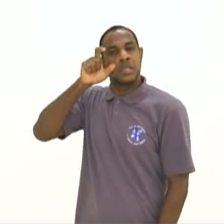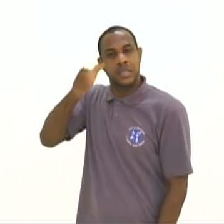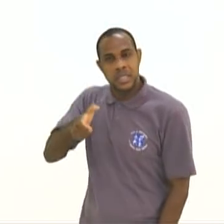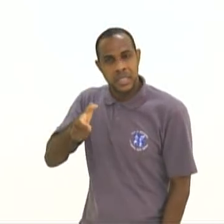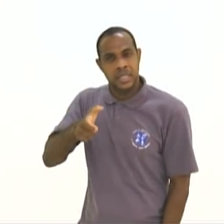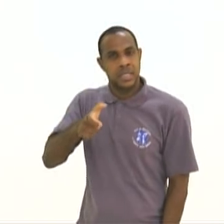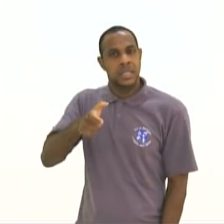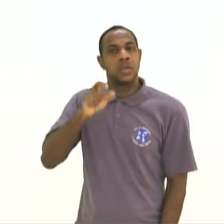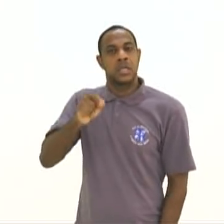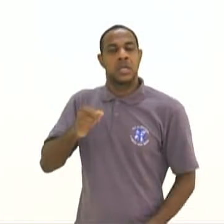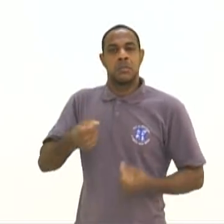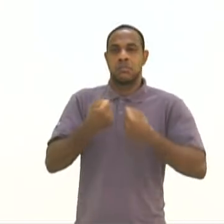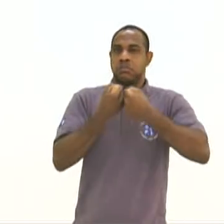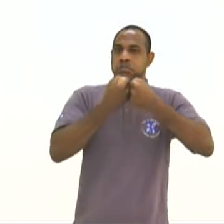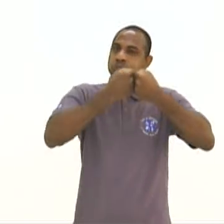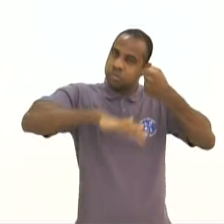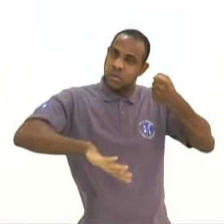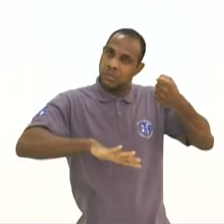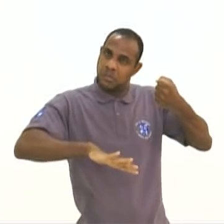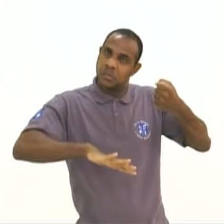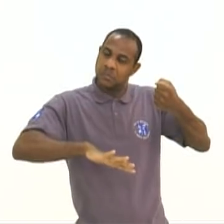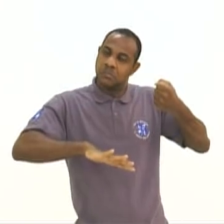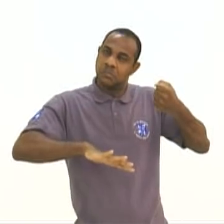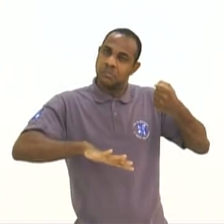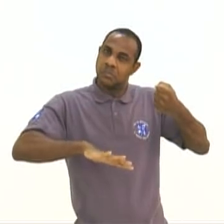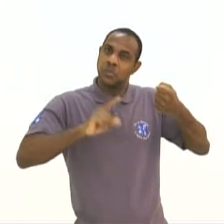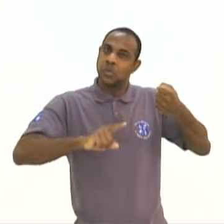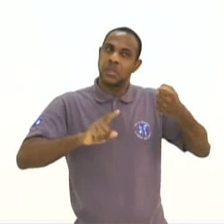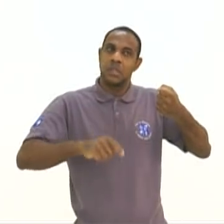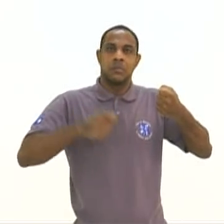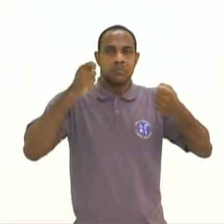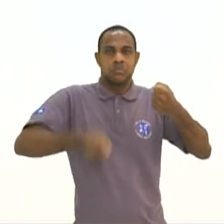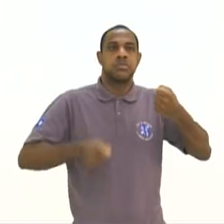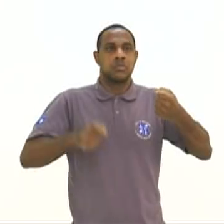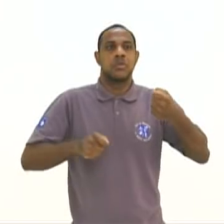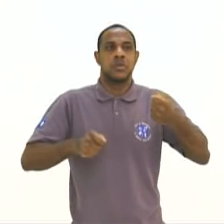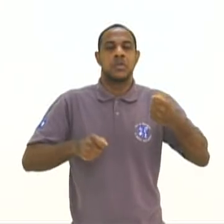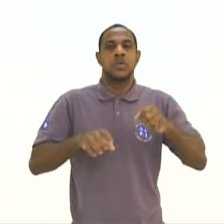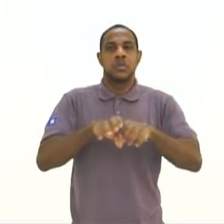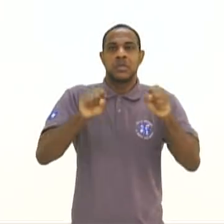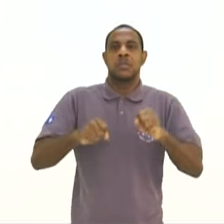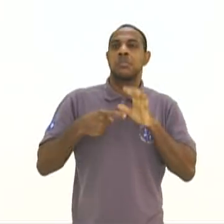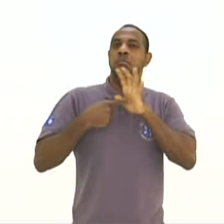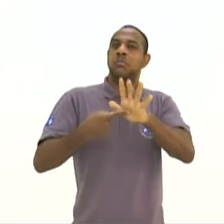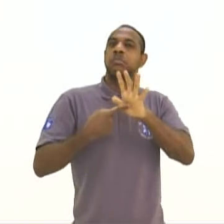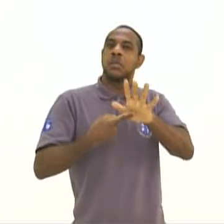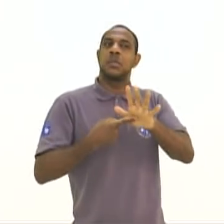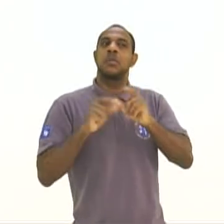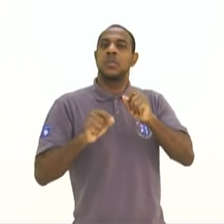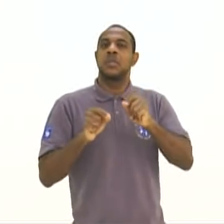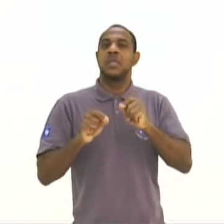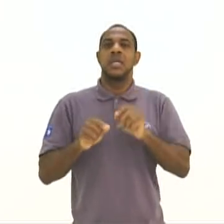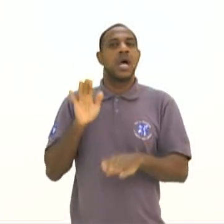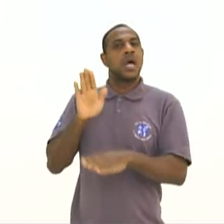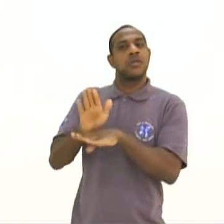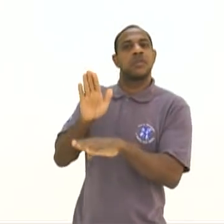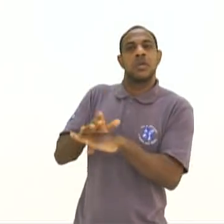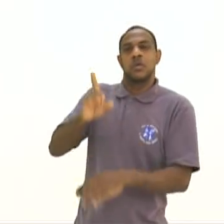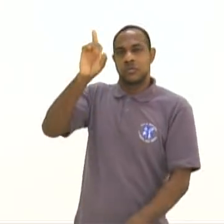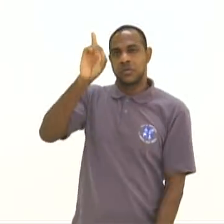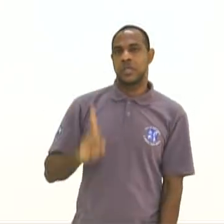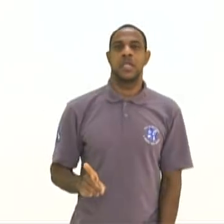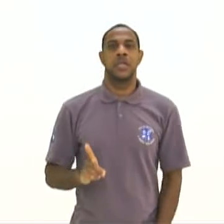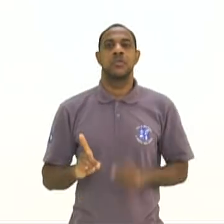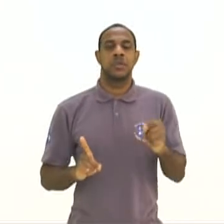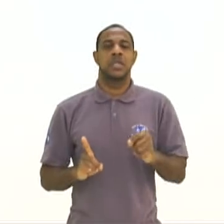regime democrático, a autenticidade do sistema representativo e a defender os direitos